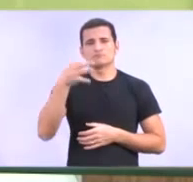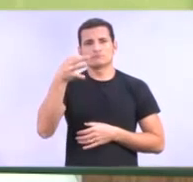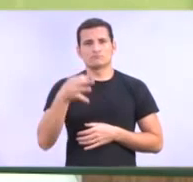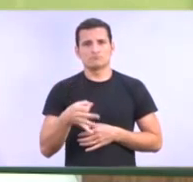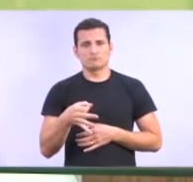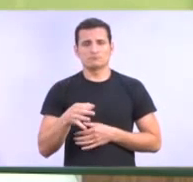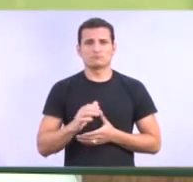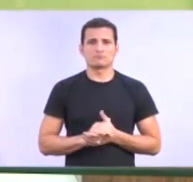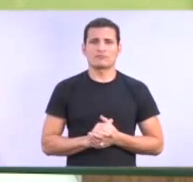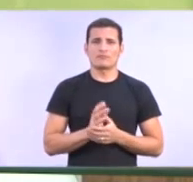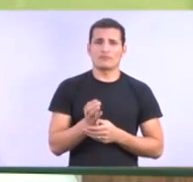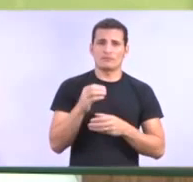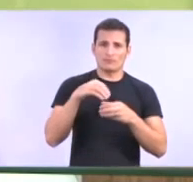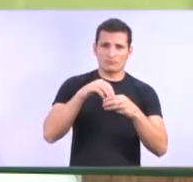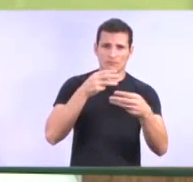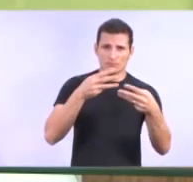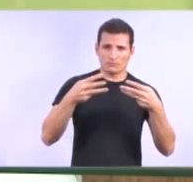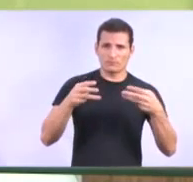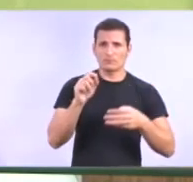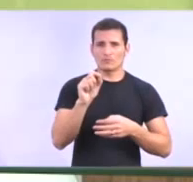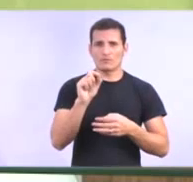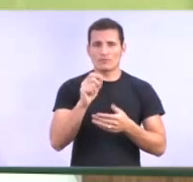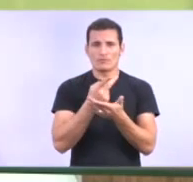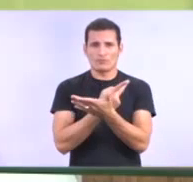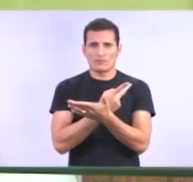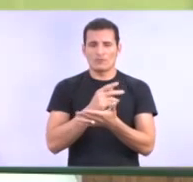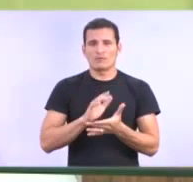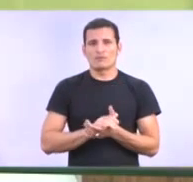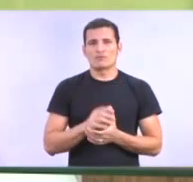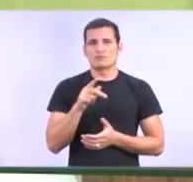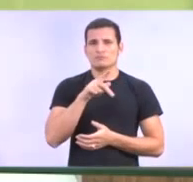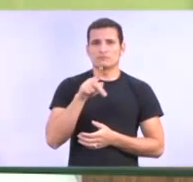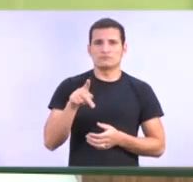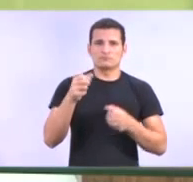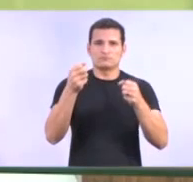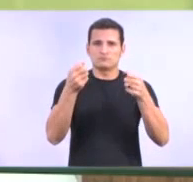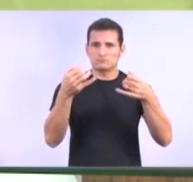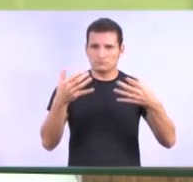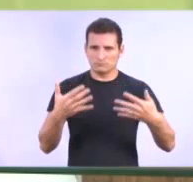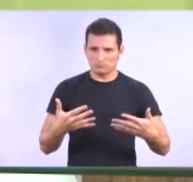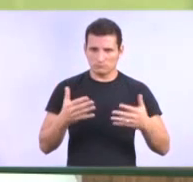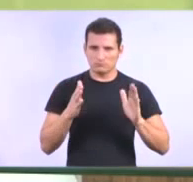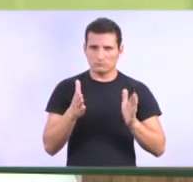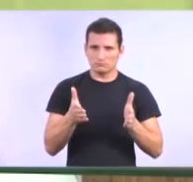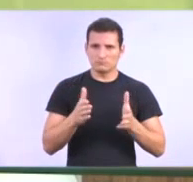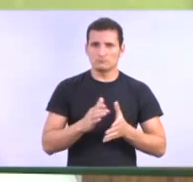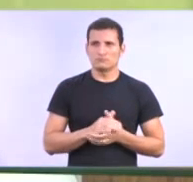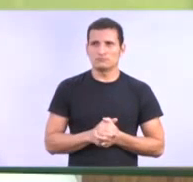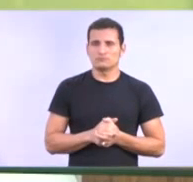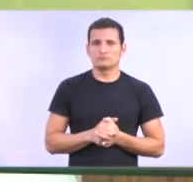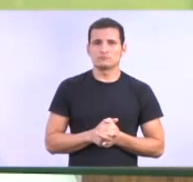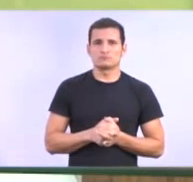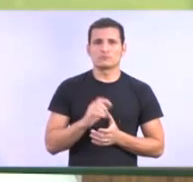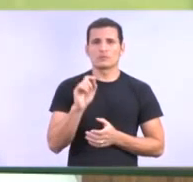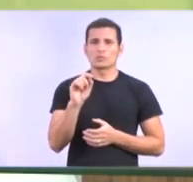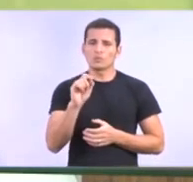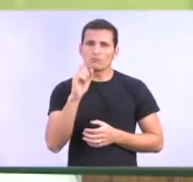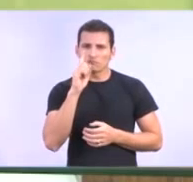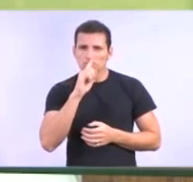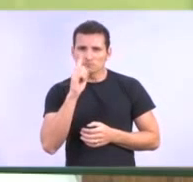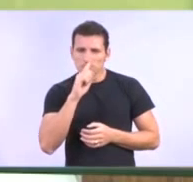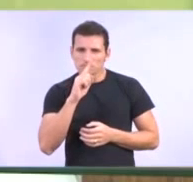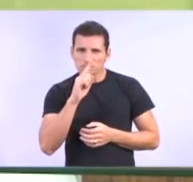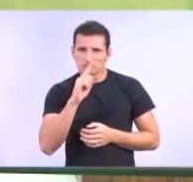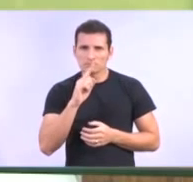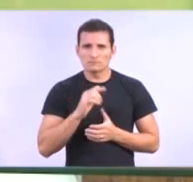Numa rede, o que vai acontecer? Como o professor falou, você A tolerância à falha, ela está exatamente